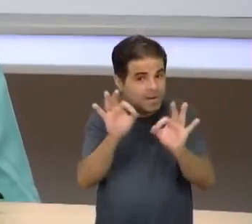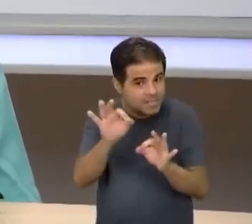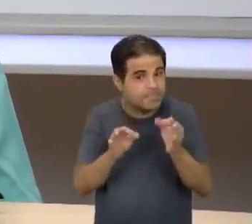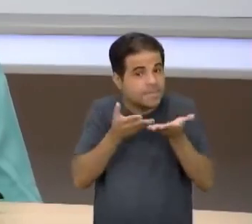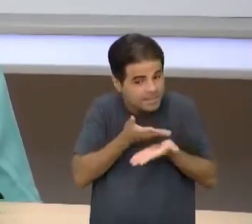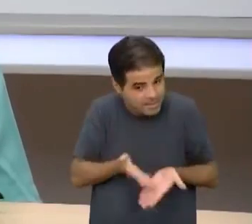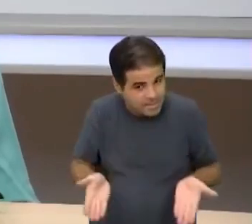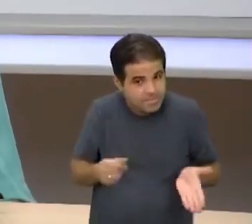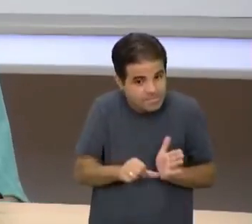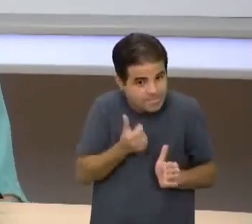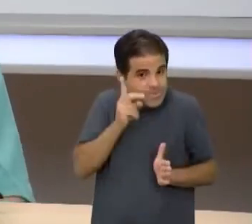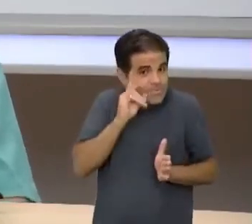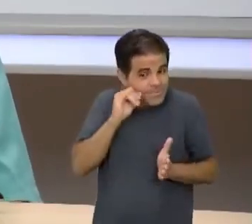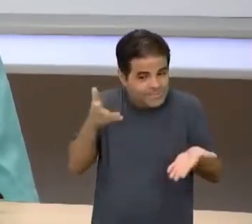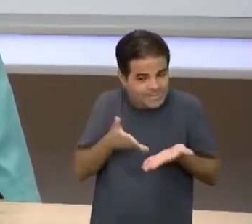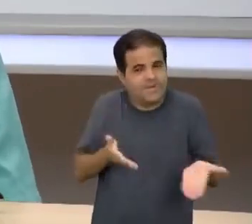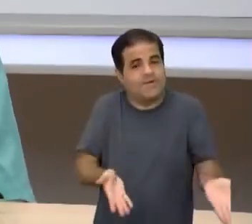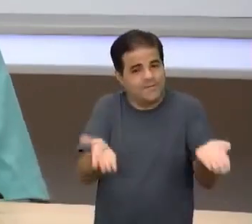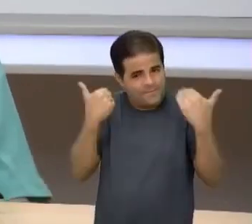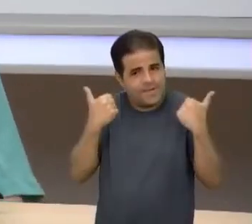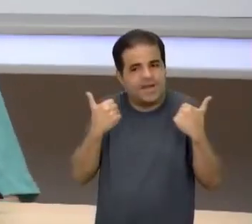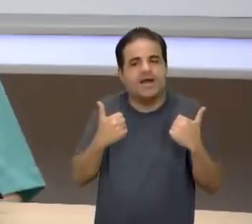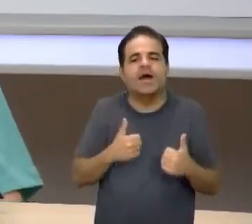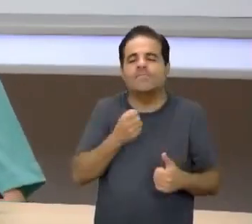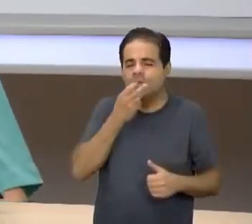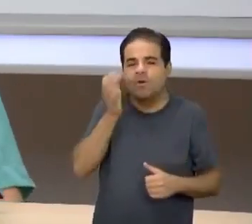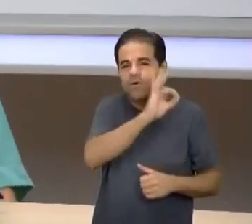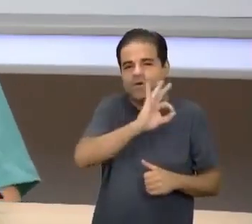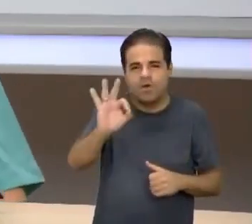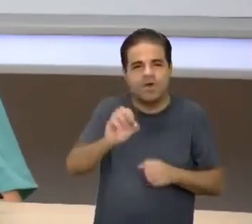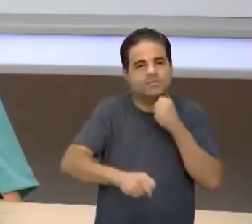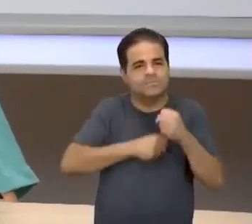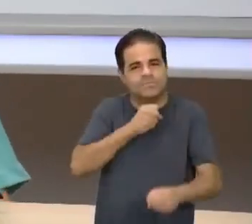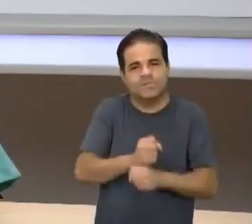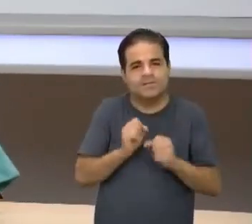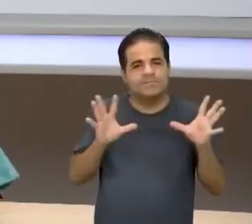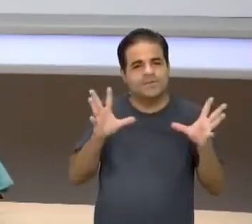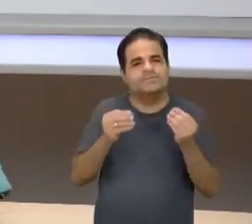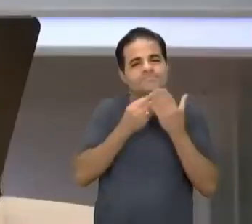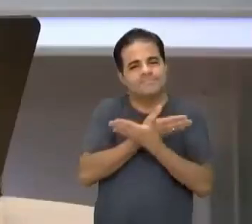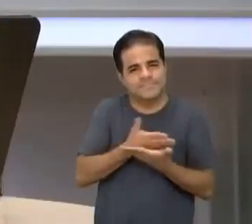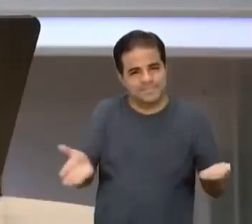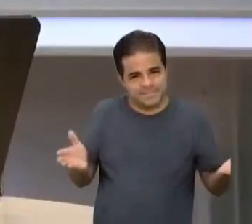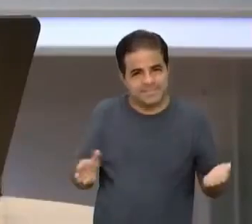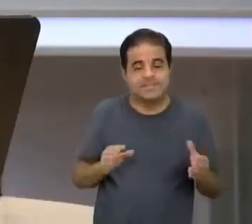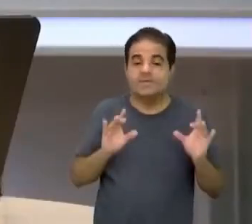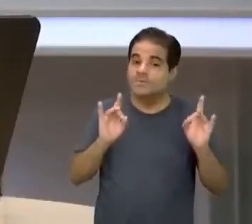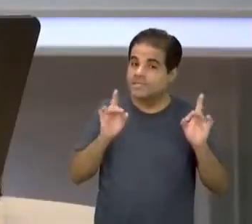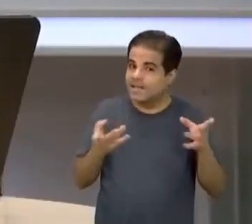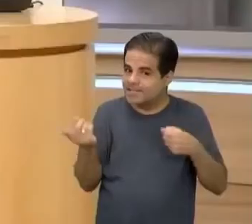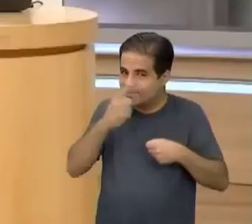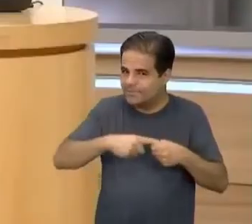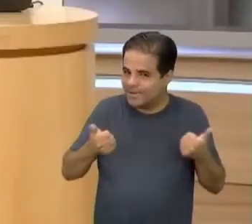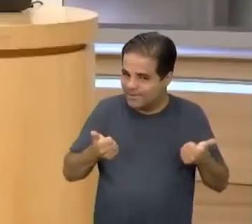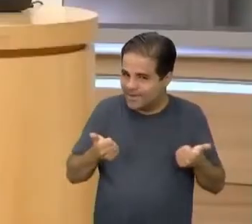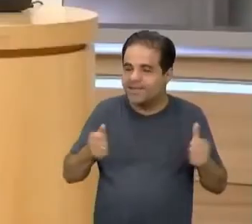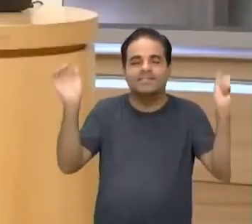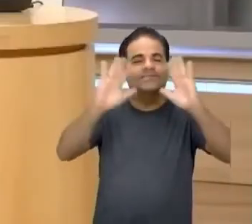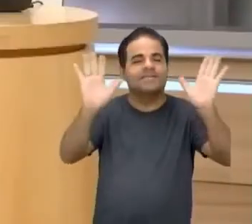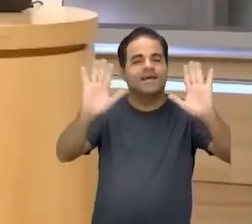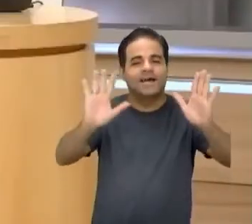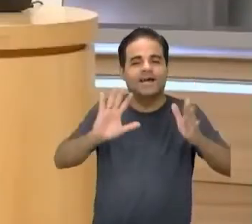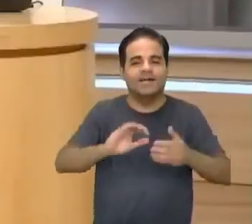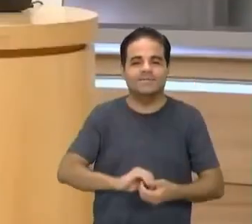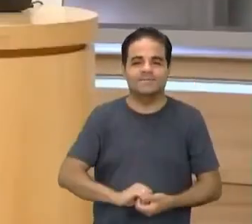hoje é apenas o primeiro dia, né, gente? Vamos lá e um ótimo ano para todos vocês. Excelente retorno, pessoal. Tchau, tchau. Tchau, tchau.